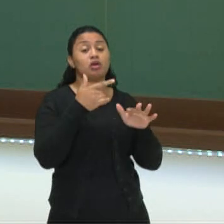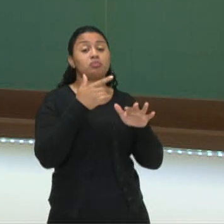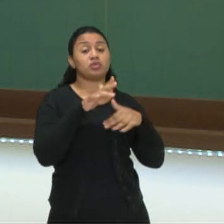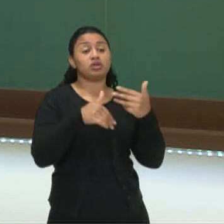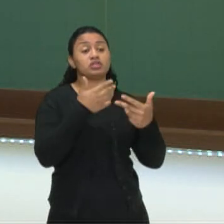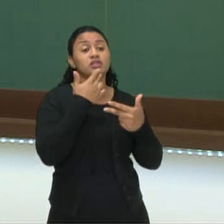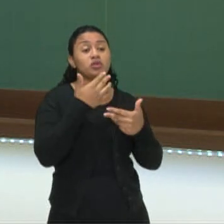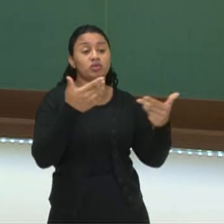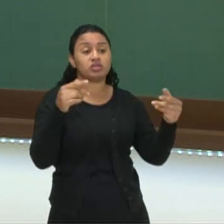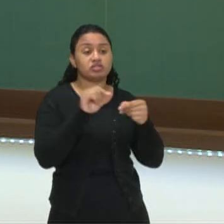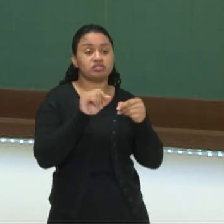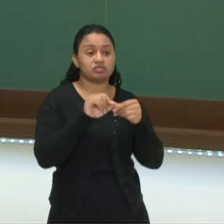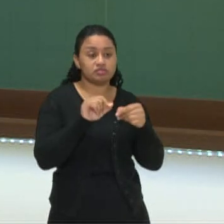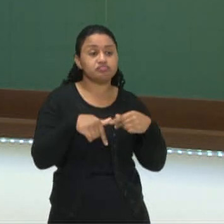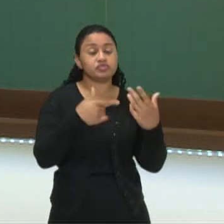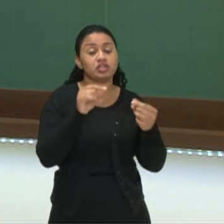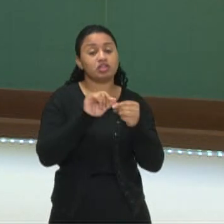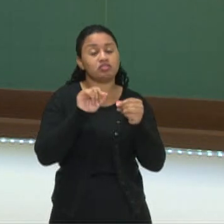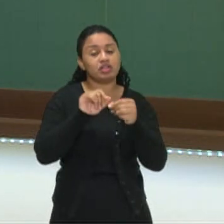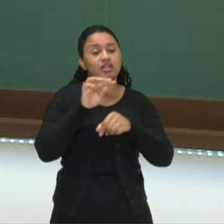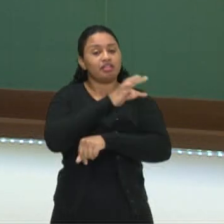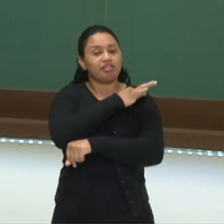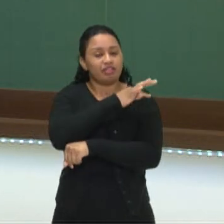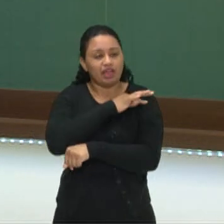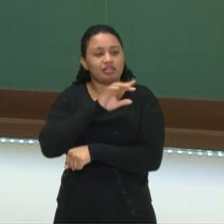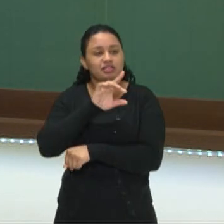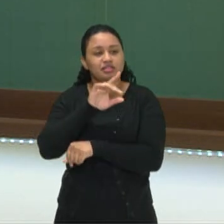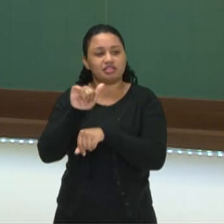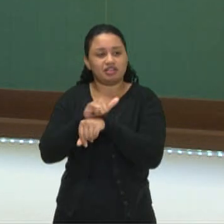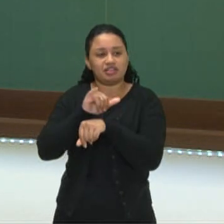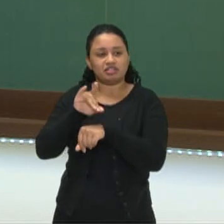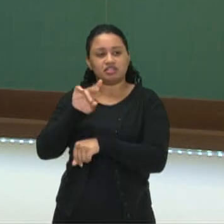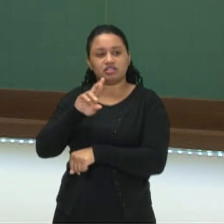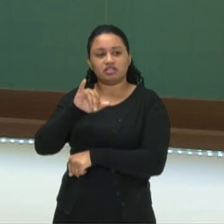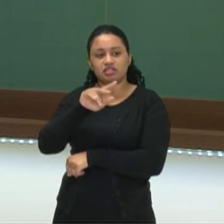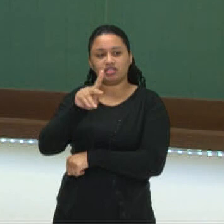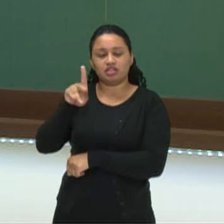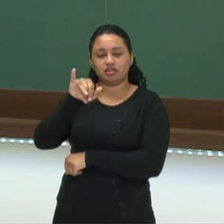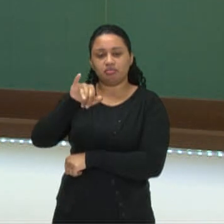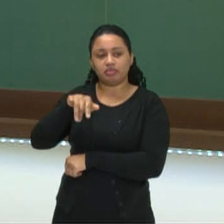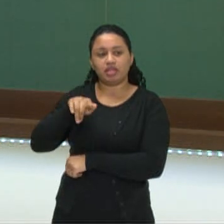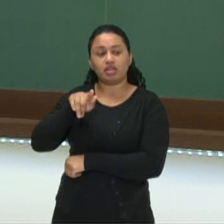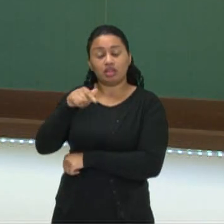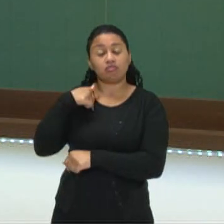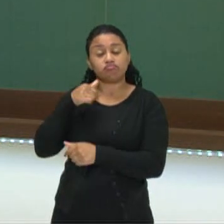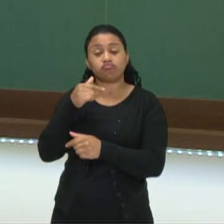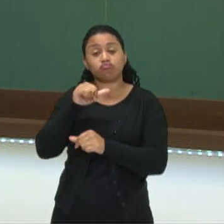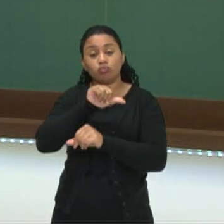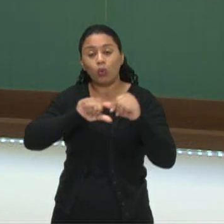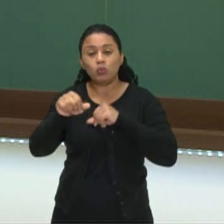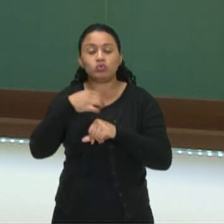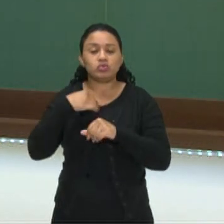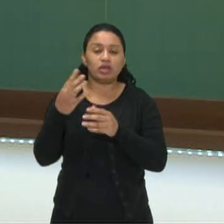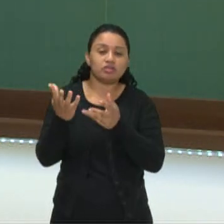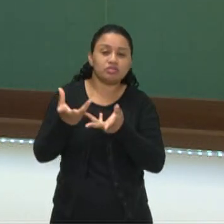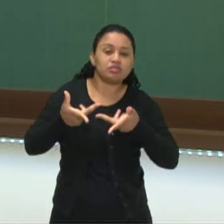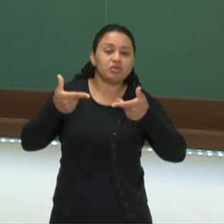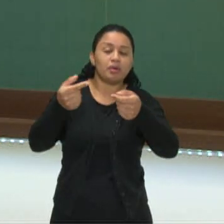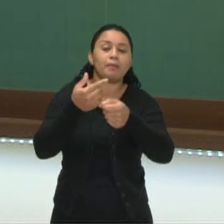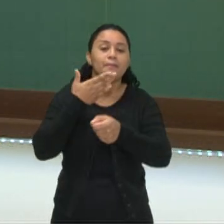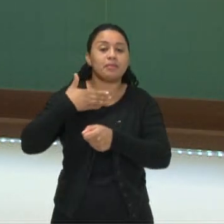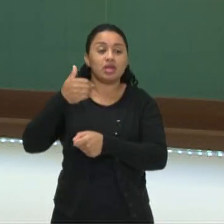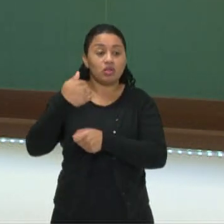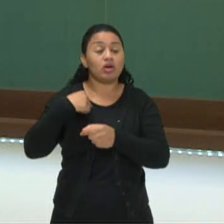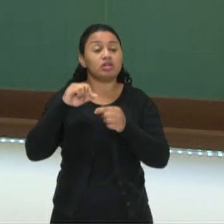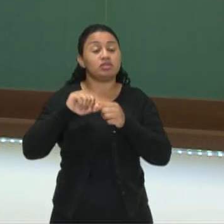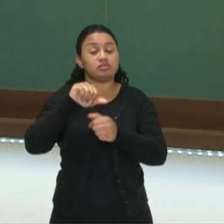faz o quê? Ele pega o dripping de Max Ernst, grande autor surrealista, aperfeiçoa e transforma na pintura que foi